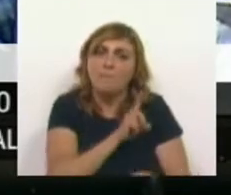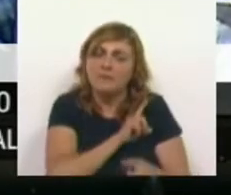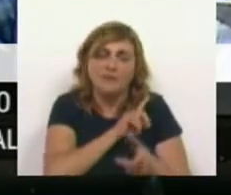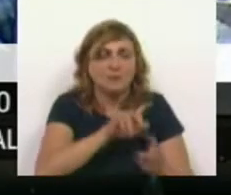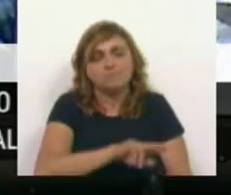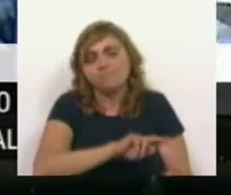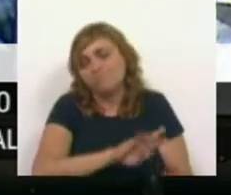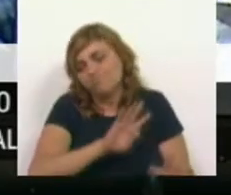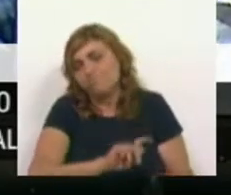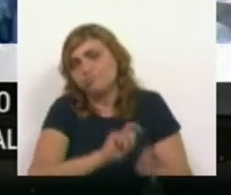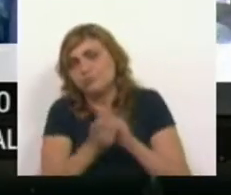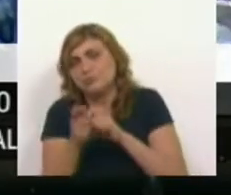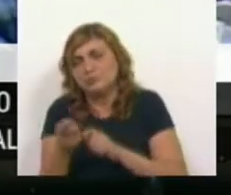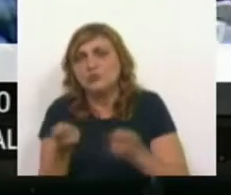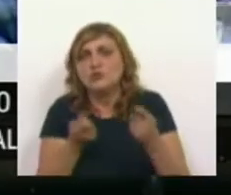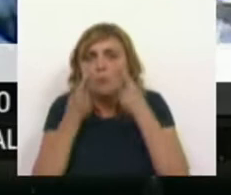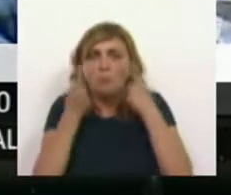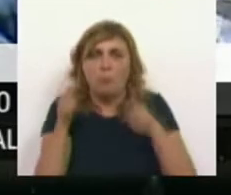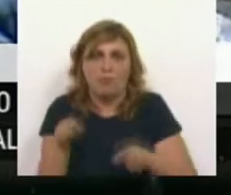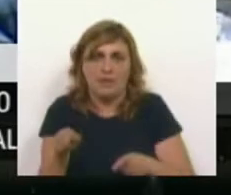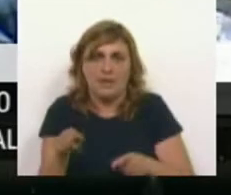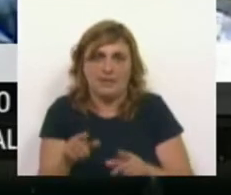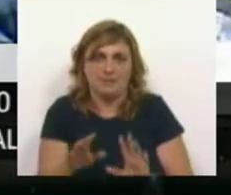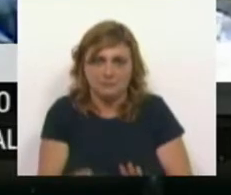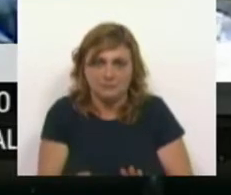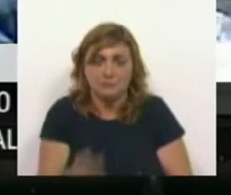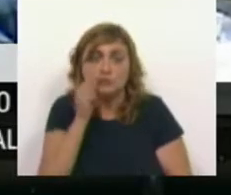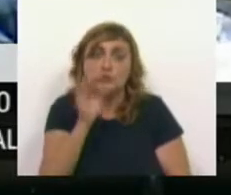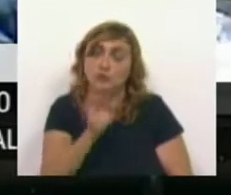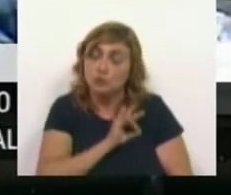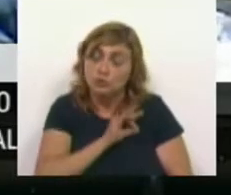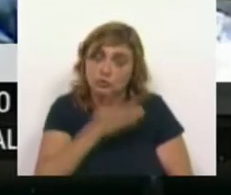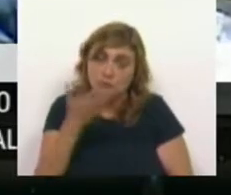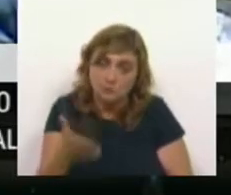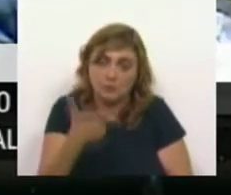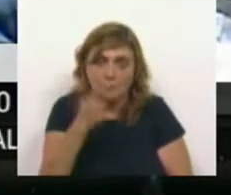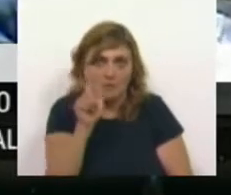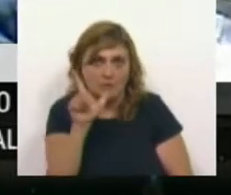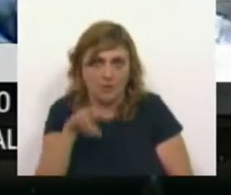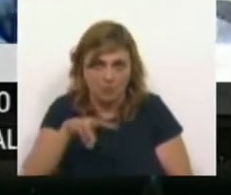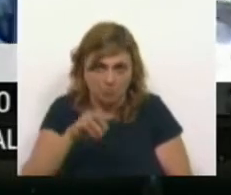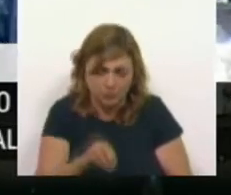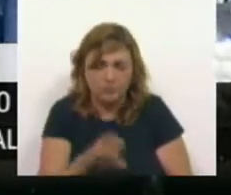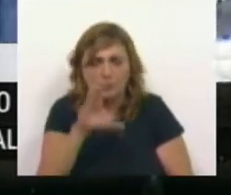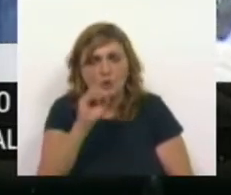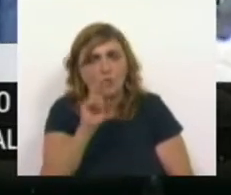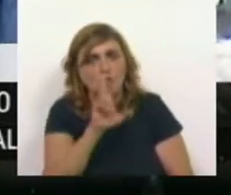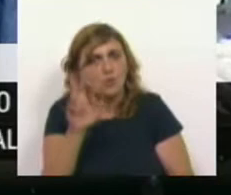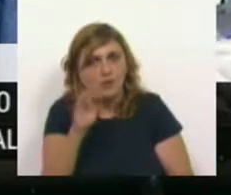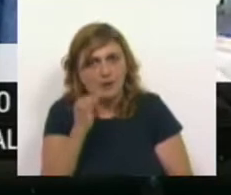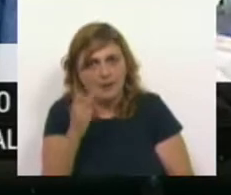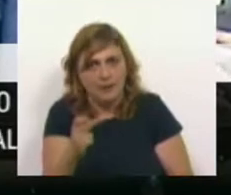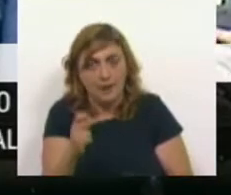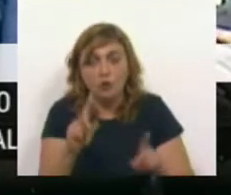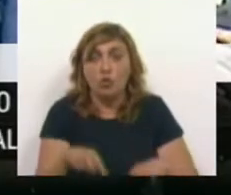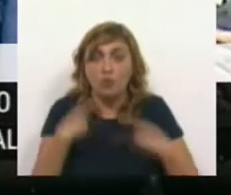privados para a gestão pública. Senhor Deputado Telmo Correia, depois